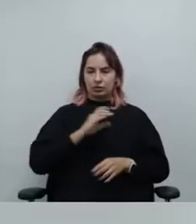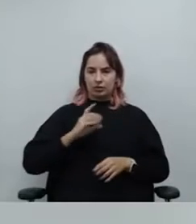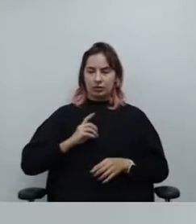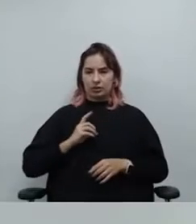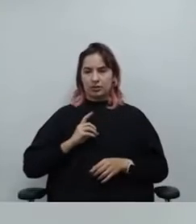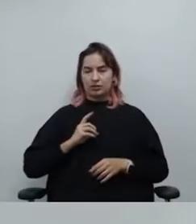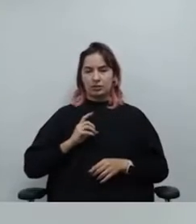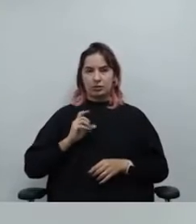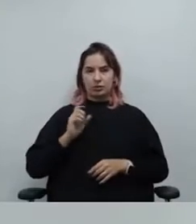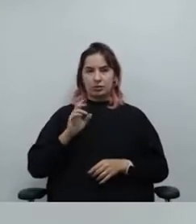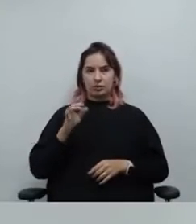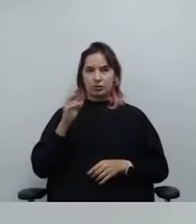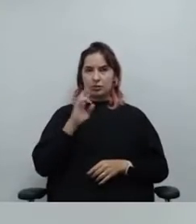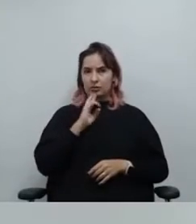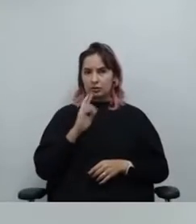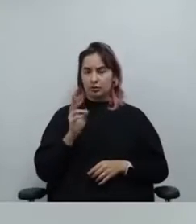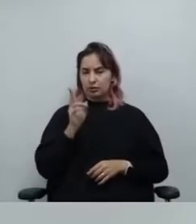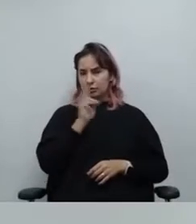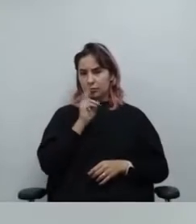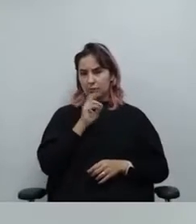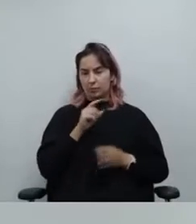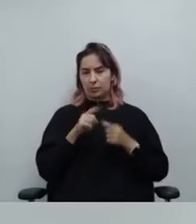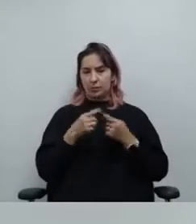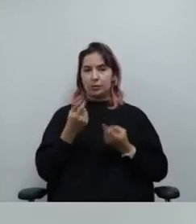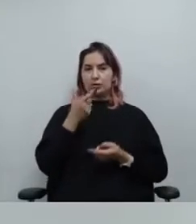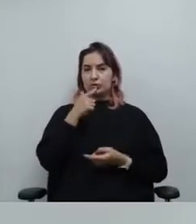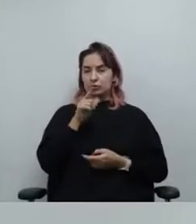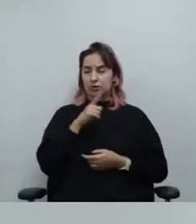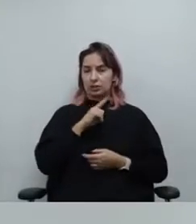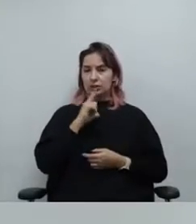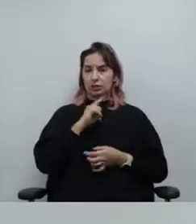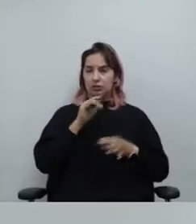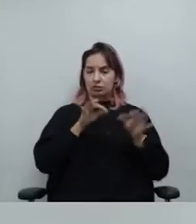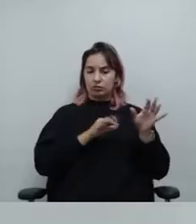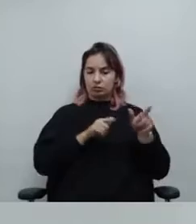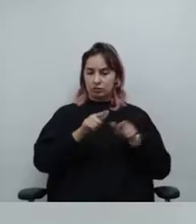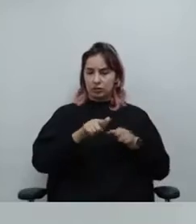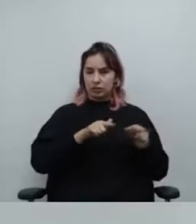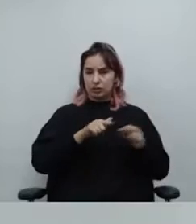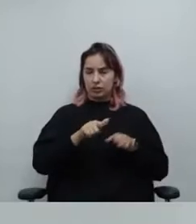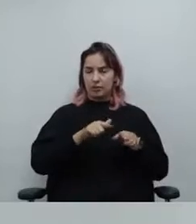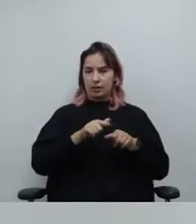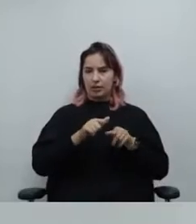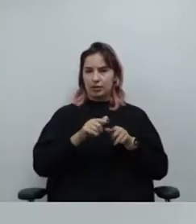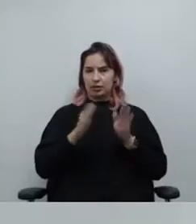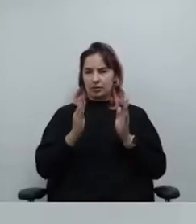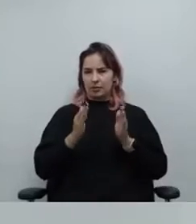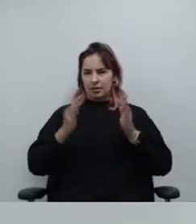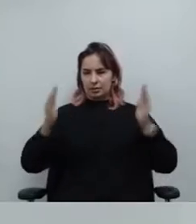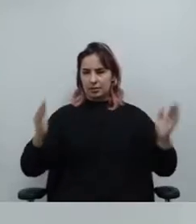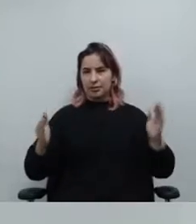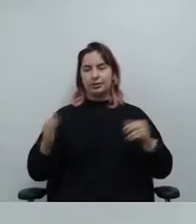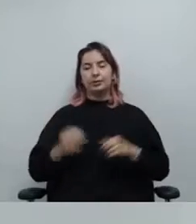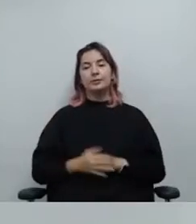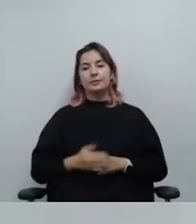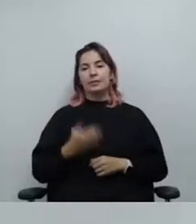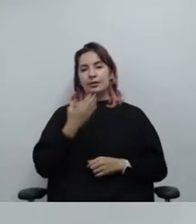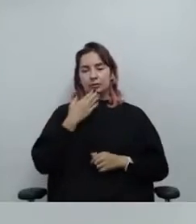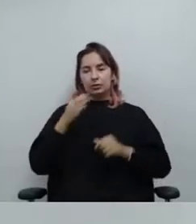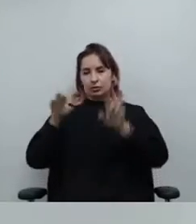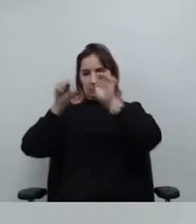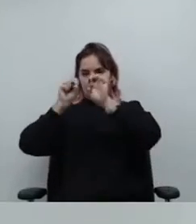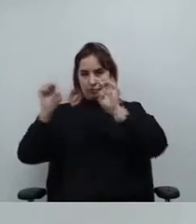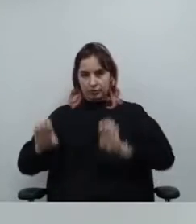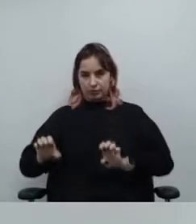gente não responda só às emergências dos momentos, mas consiga ter um trabalho de fôlego e mais longo prazo nessas demandas